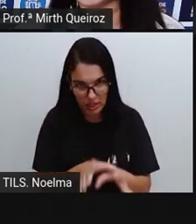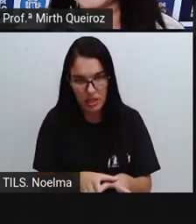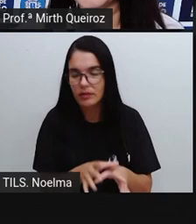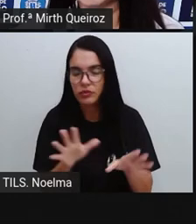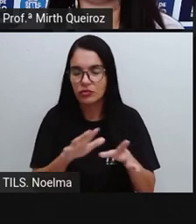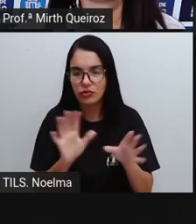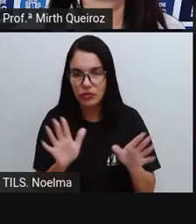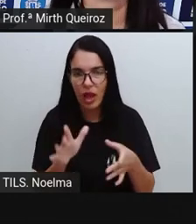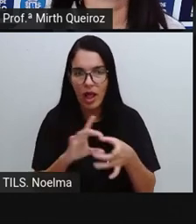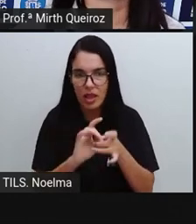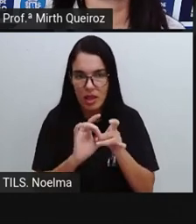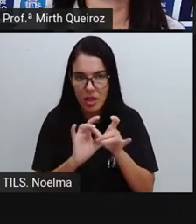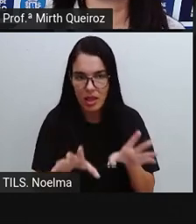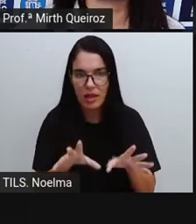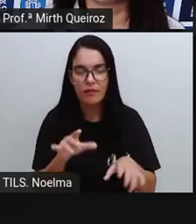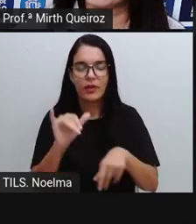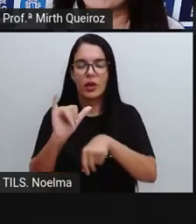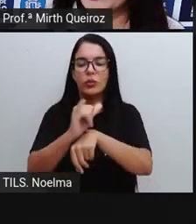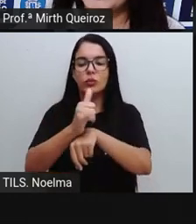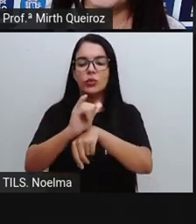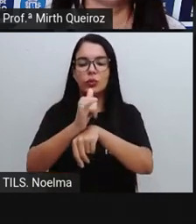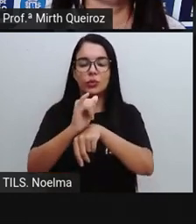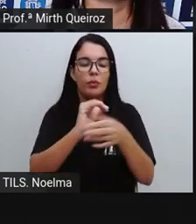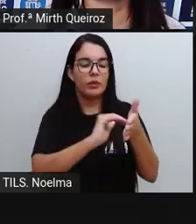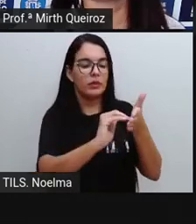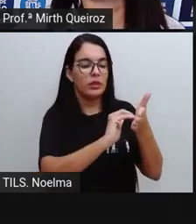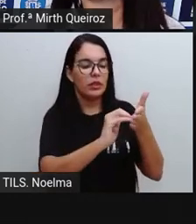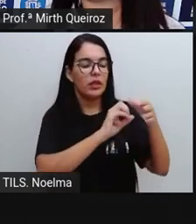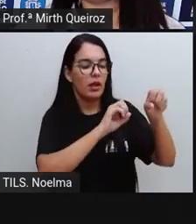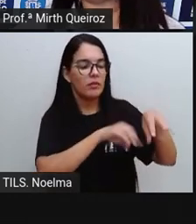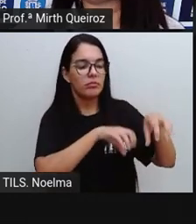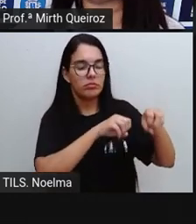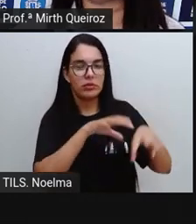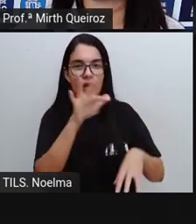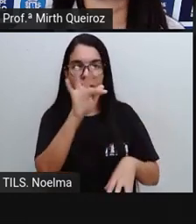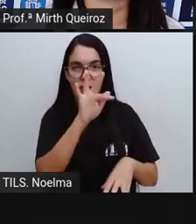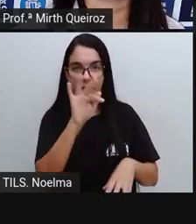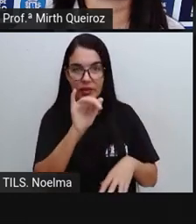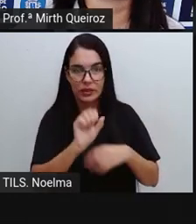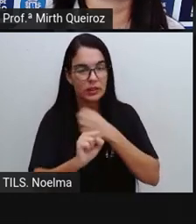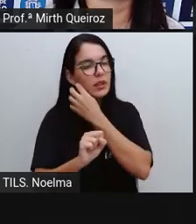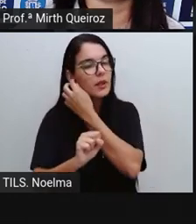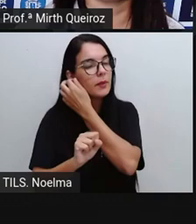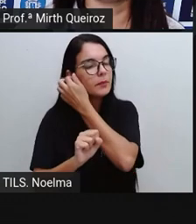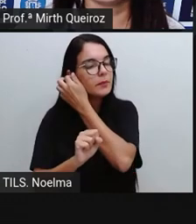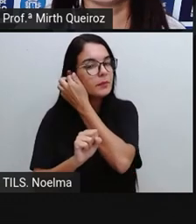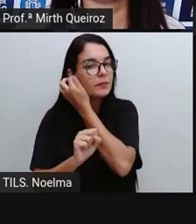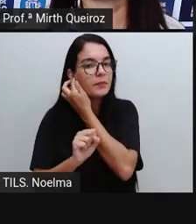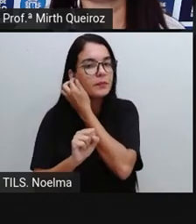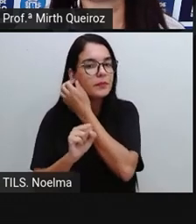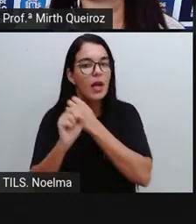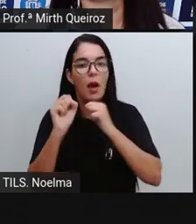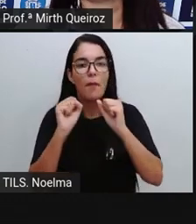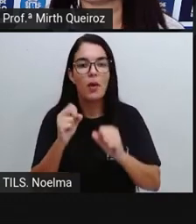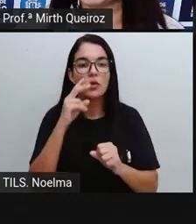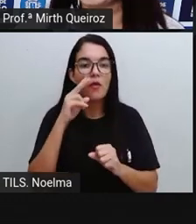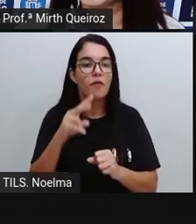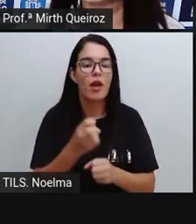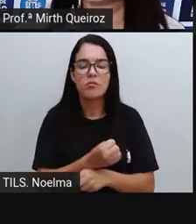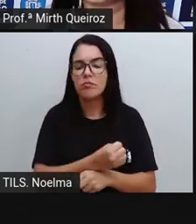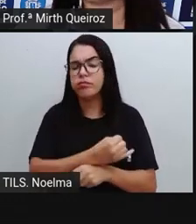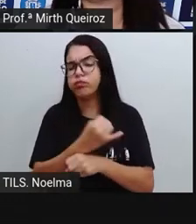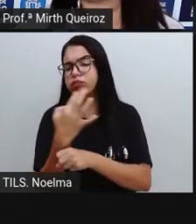de Santana, o nosso canal do YouTube, e vocês podem assistir quantas vezes vocês acharem necessárias, até que vocês